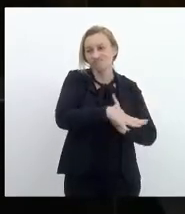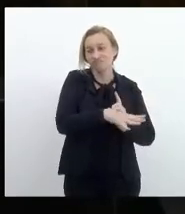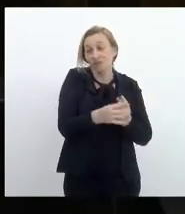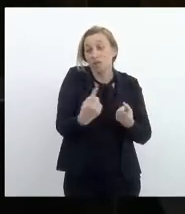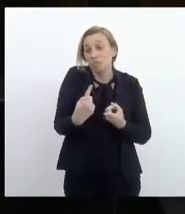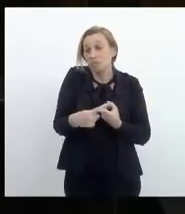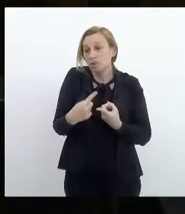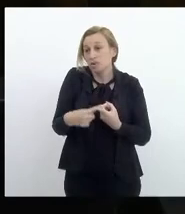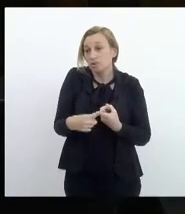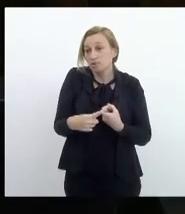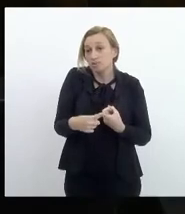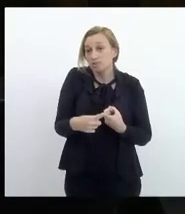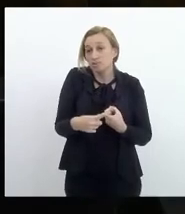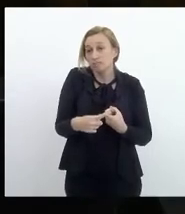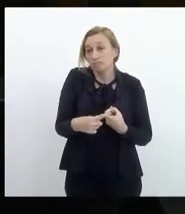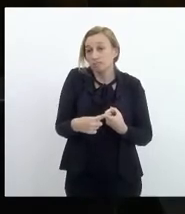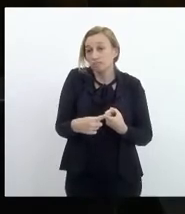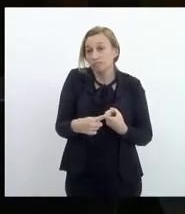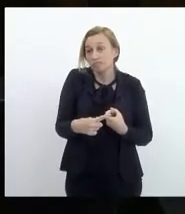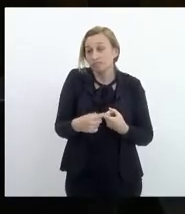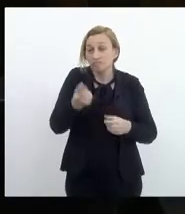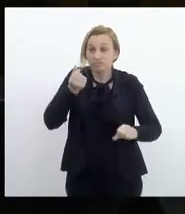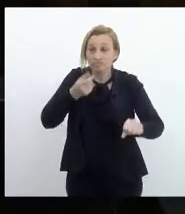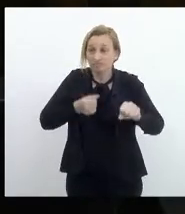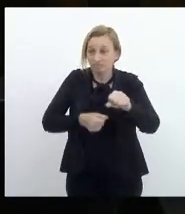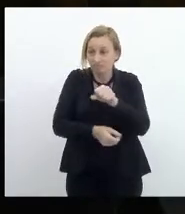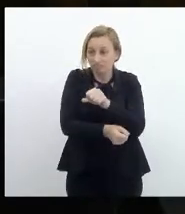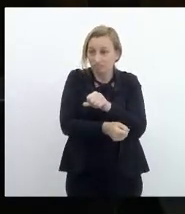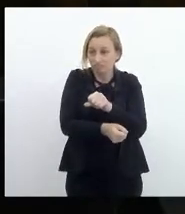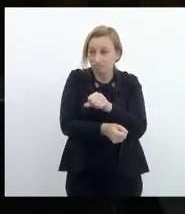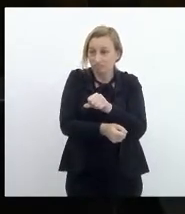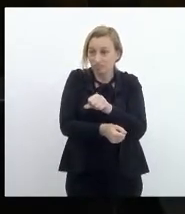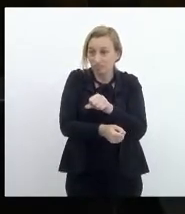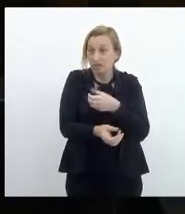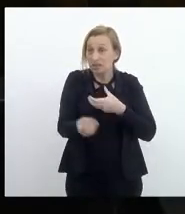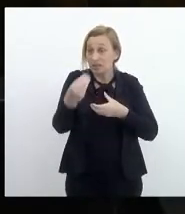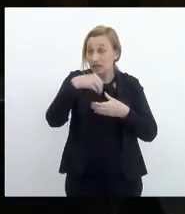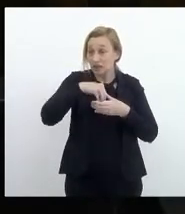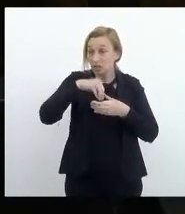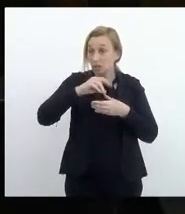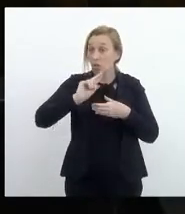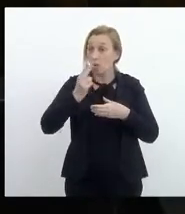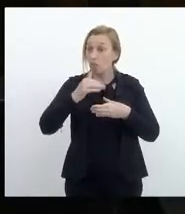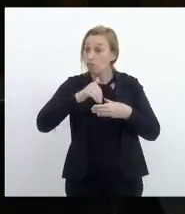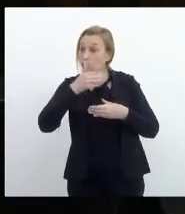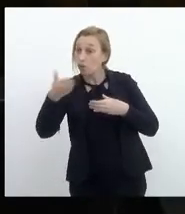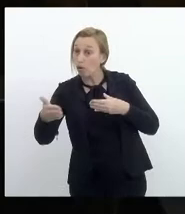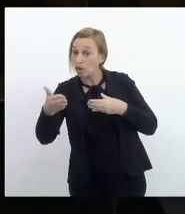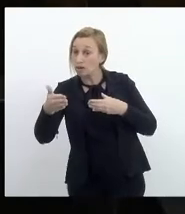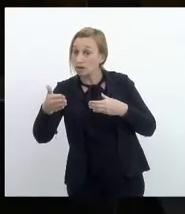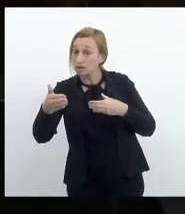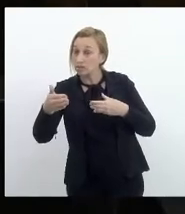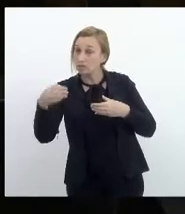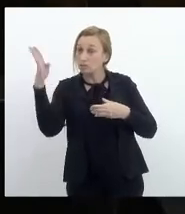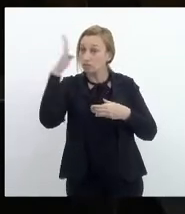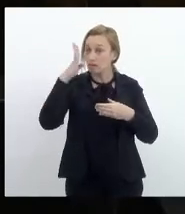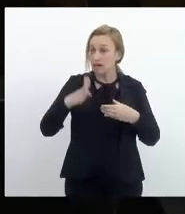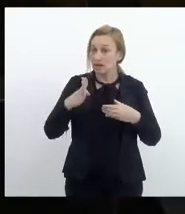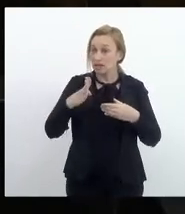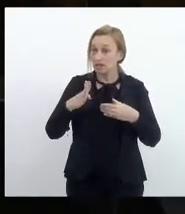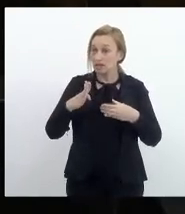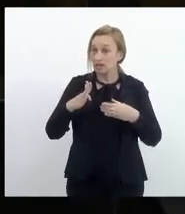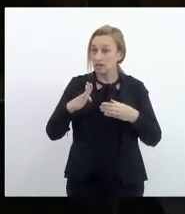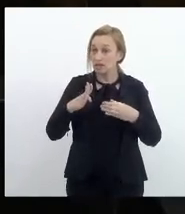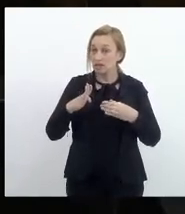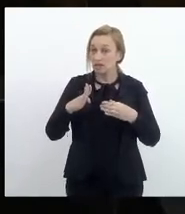porque o investimento que a seja interno ou externo da iniciativa